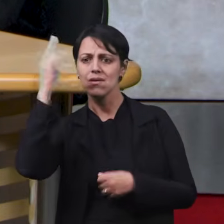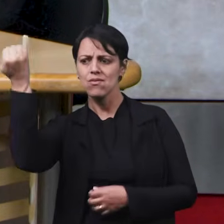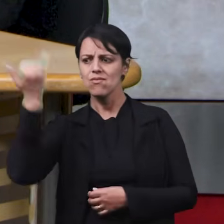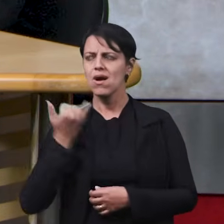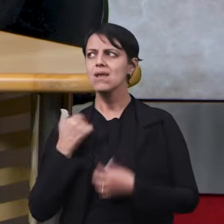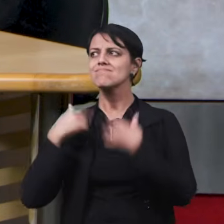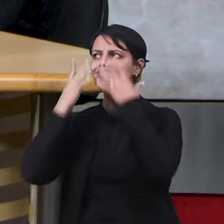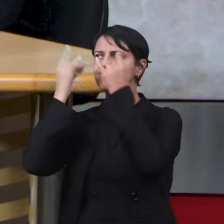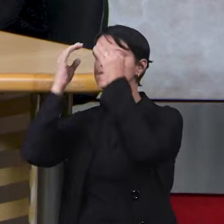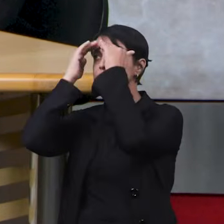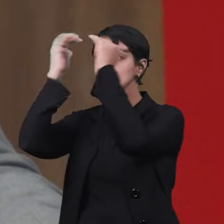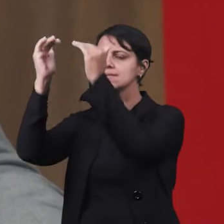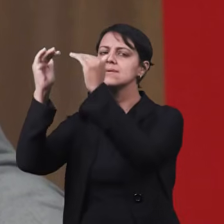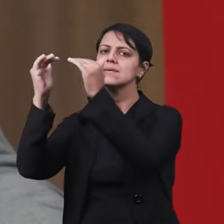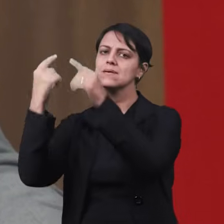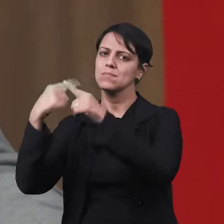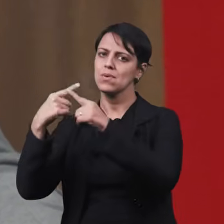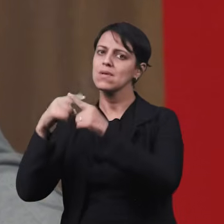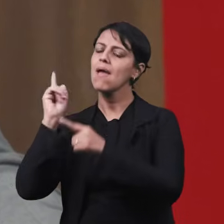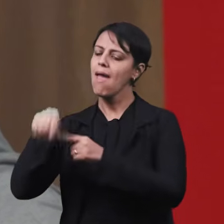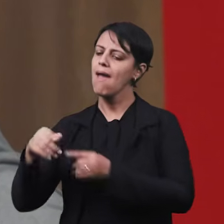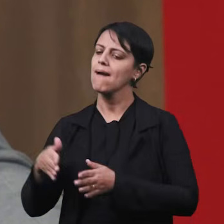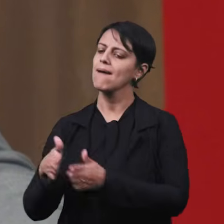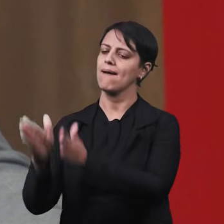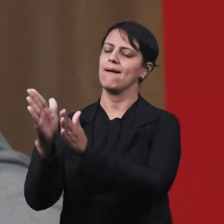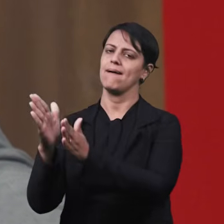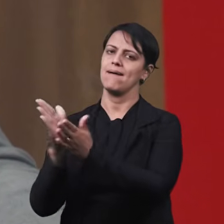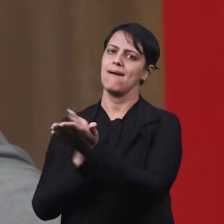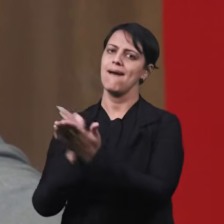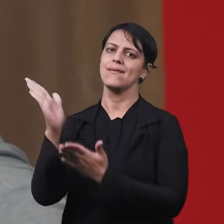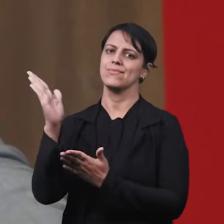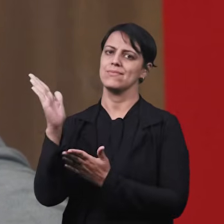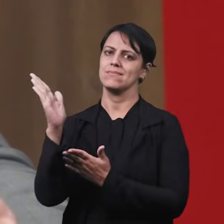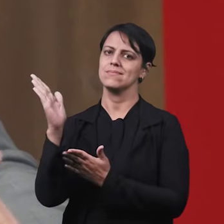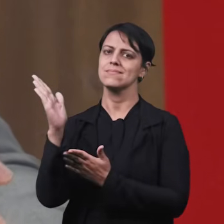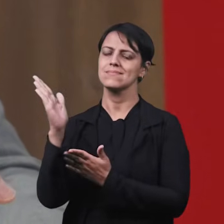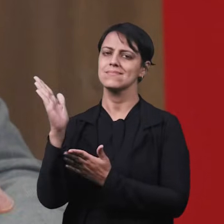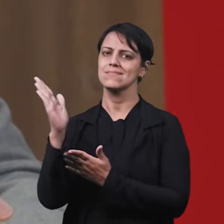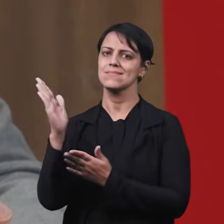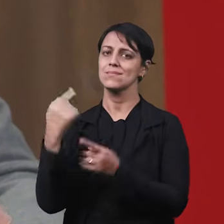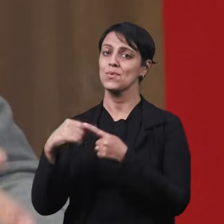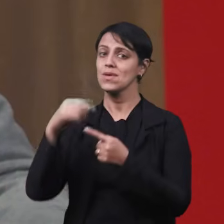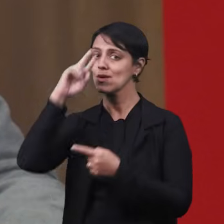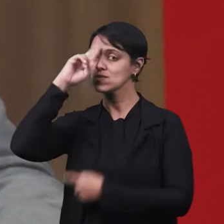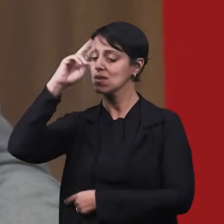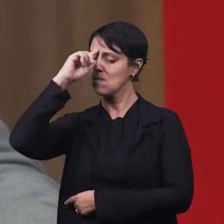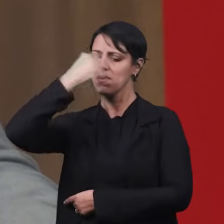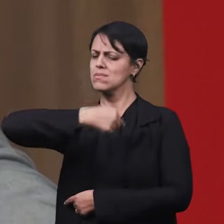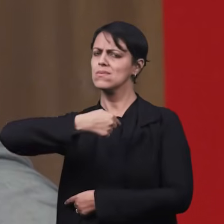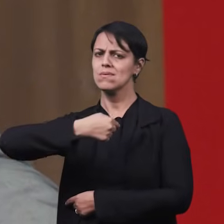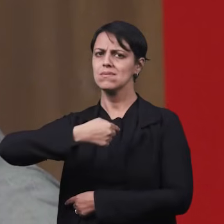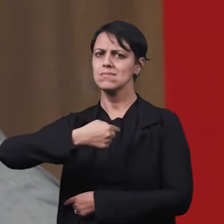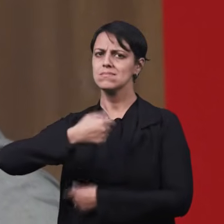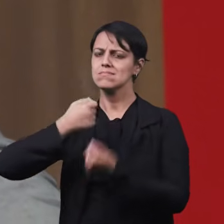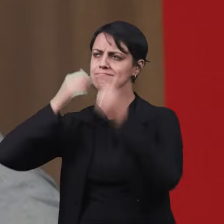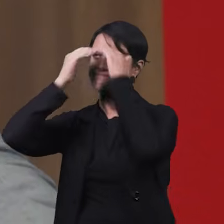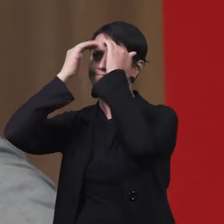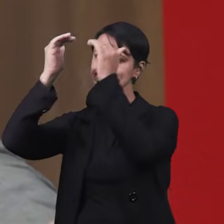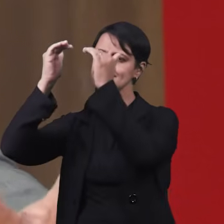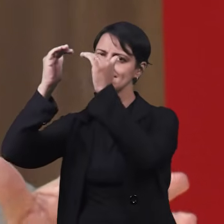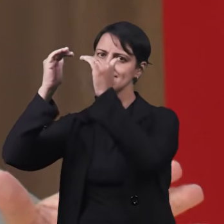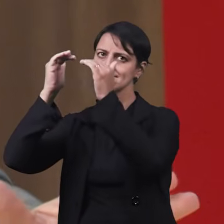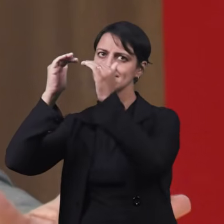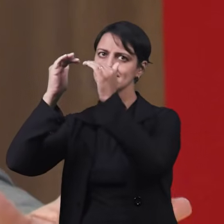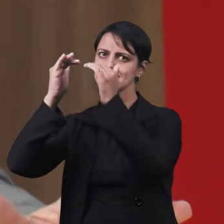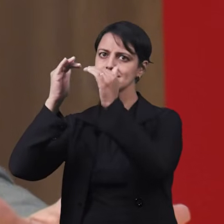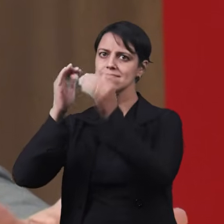falando que era para fazer, porque esse é o caminho reto de tudo. Não é outro não, é aquilo que o Senhor mandou fazer. Quando